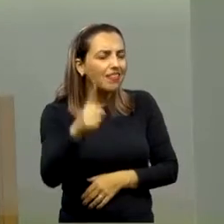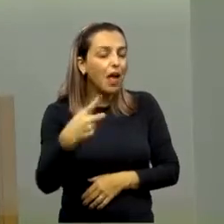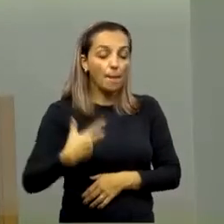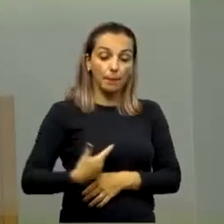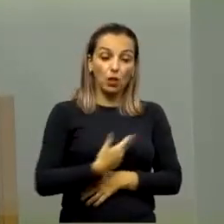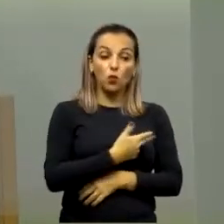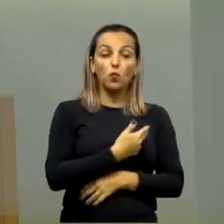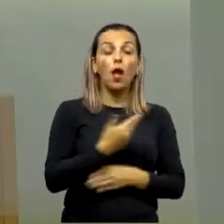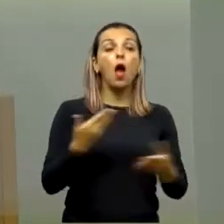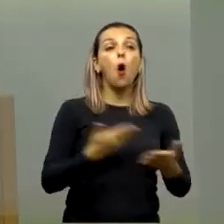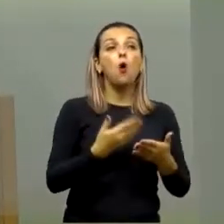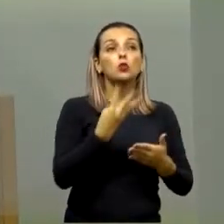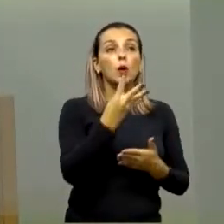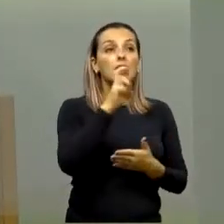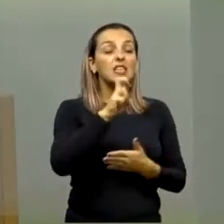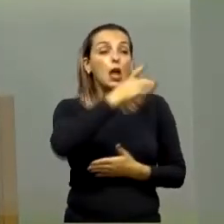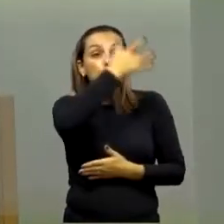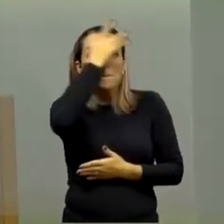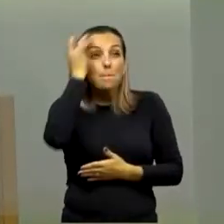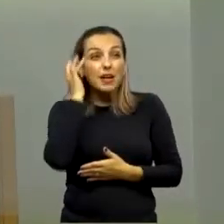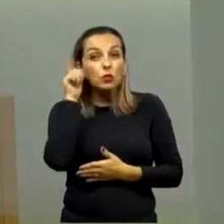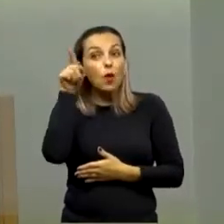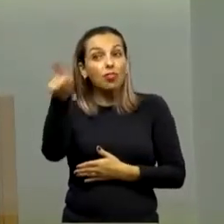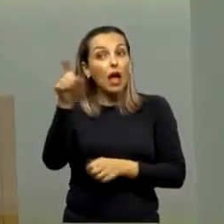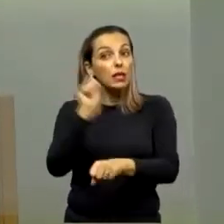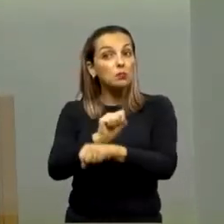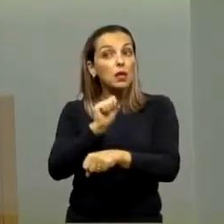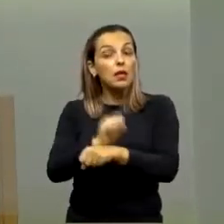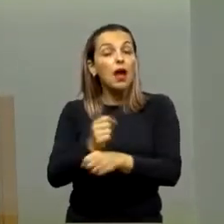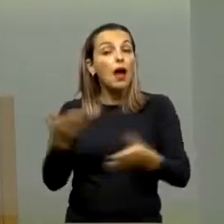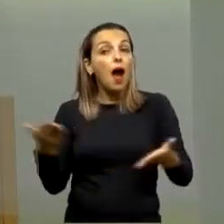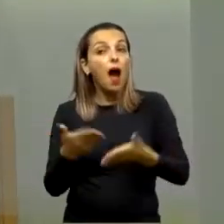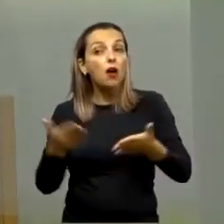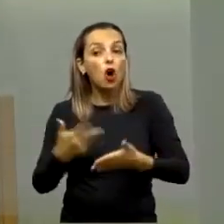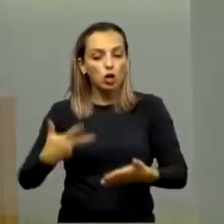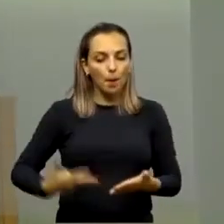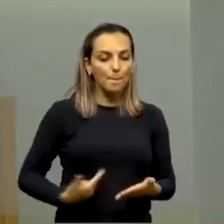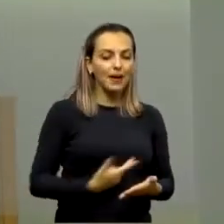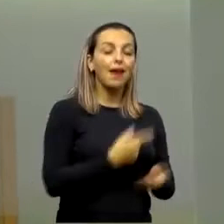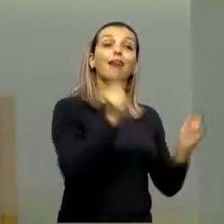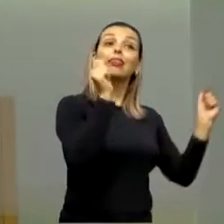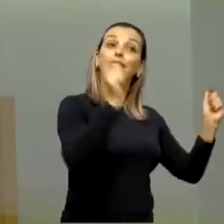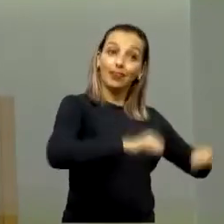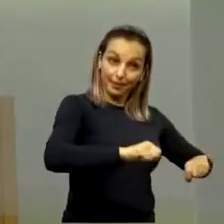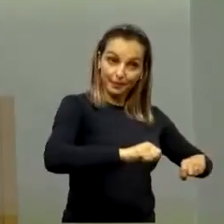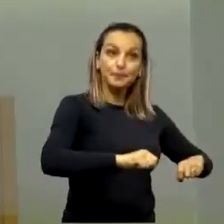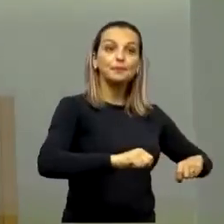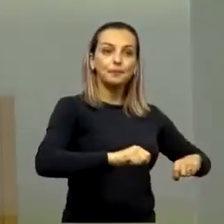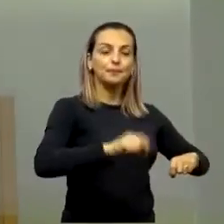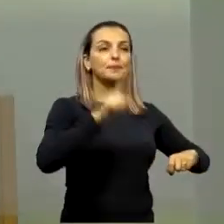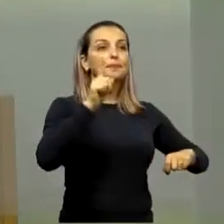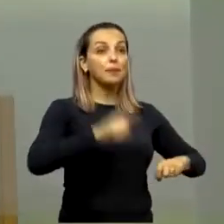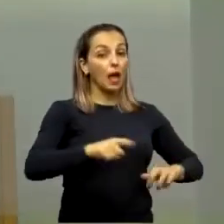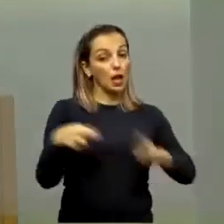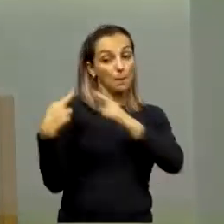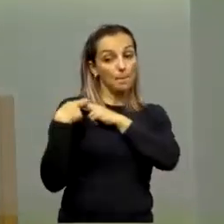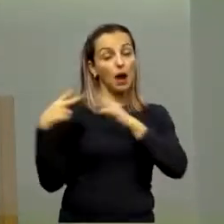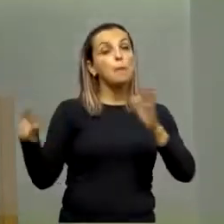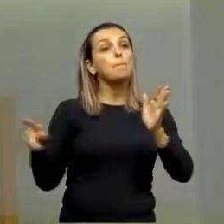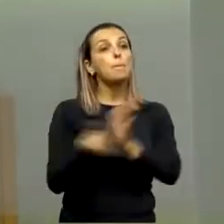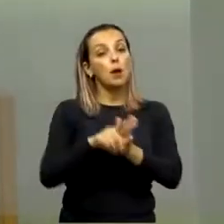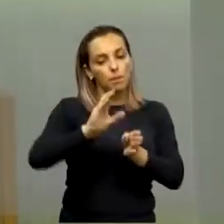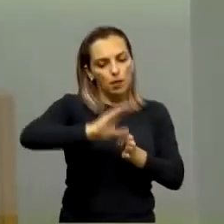cirurgia 45 pessoas que estão estão lá vão ser operada 7 Presidente isso é papel